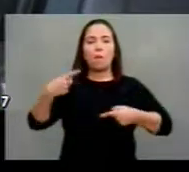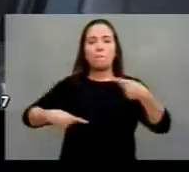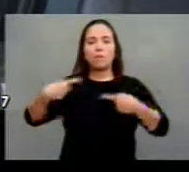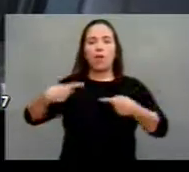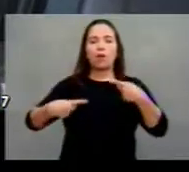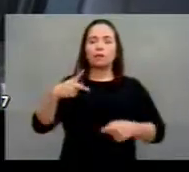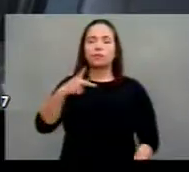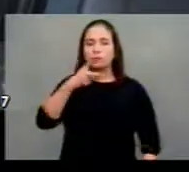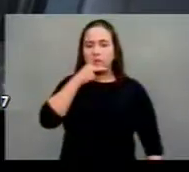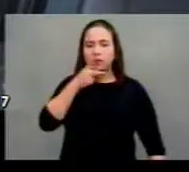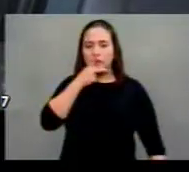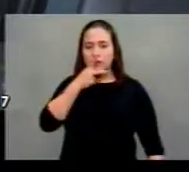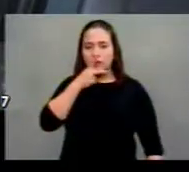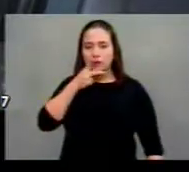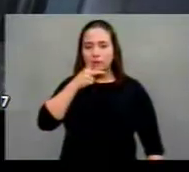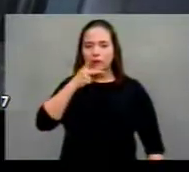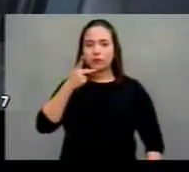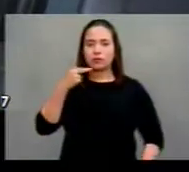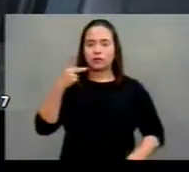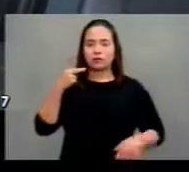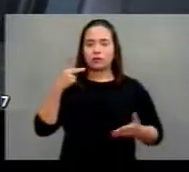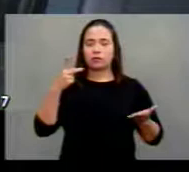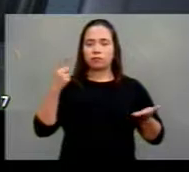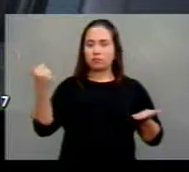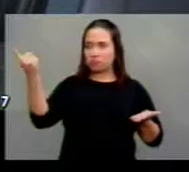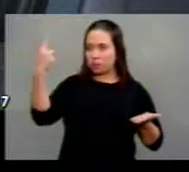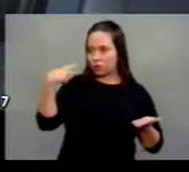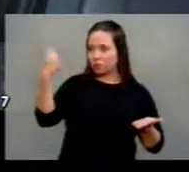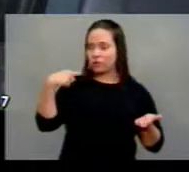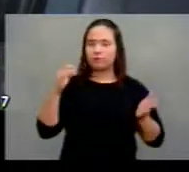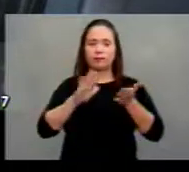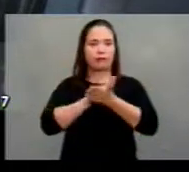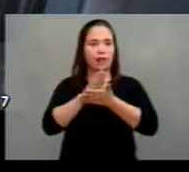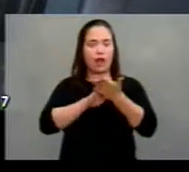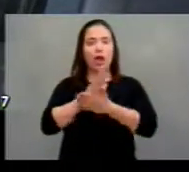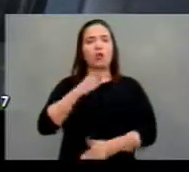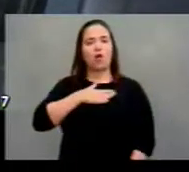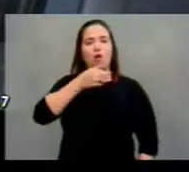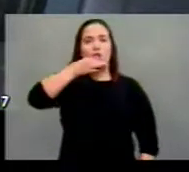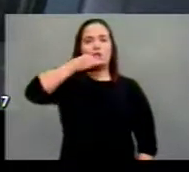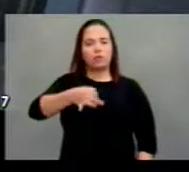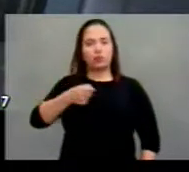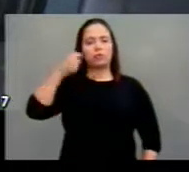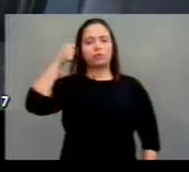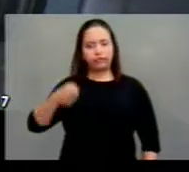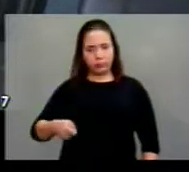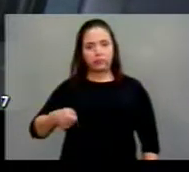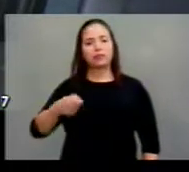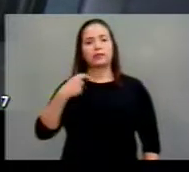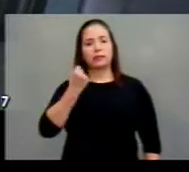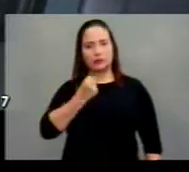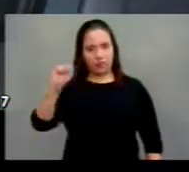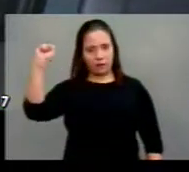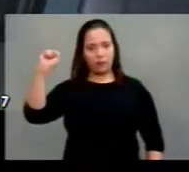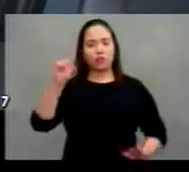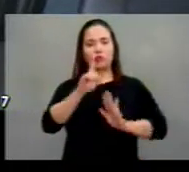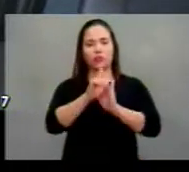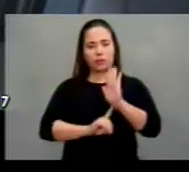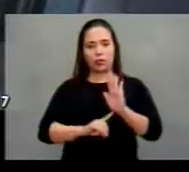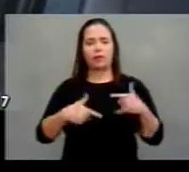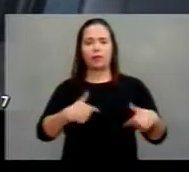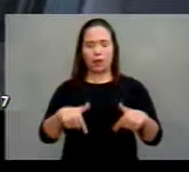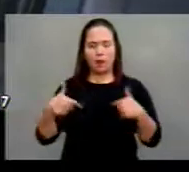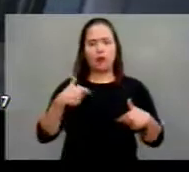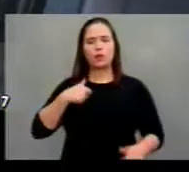que venha a tolher o seu direito de defender seus pontos de vista. E eu tenho um ponto de vista de defesa realmente do direito do trabalhador, sempre